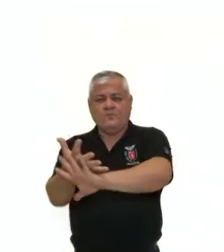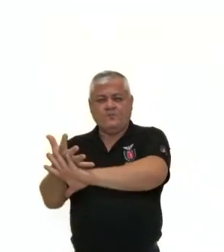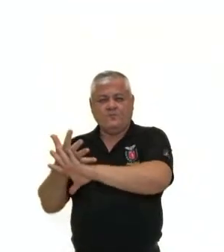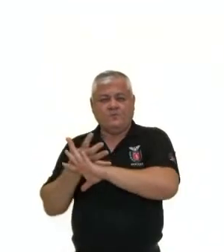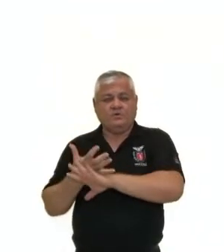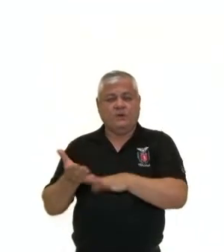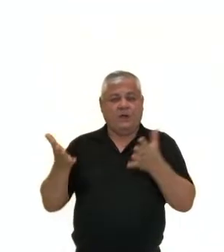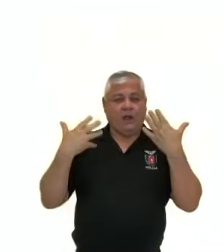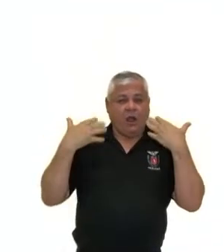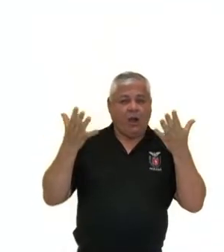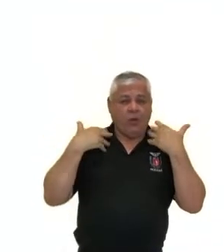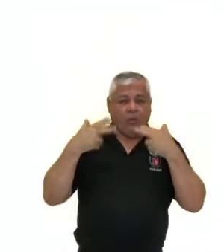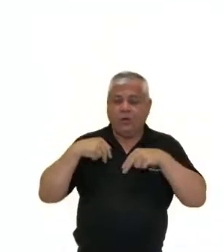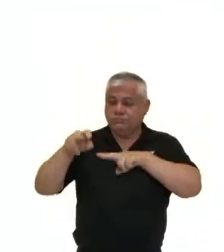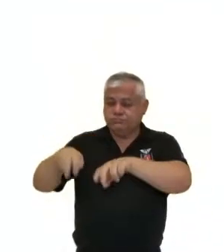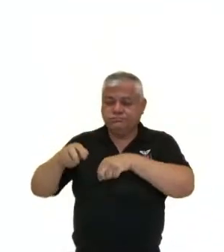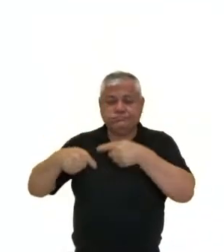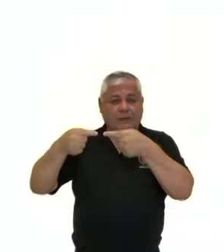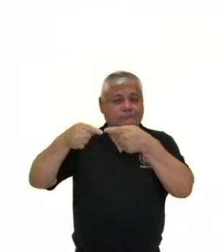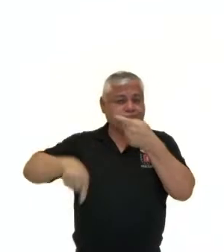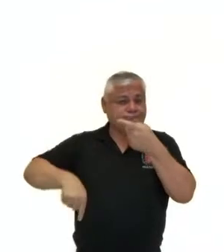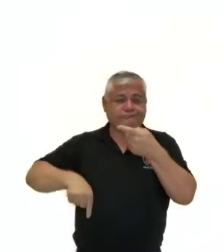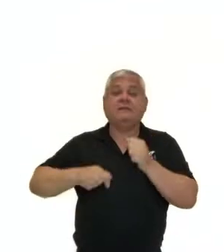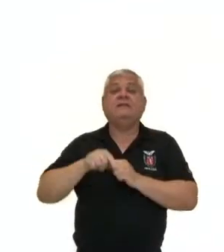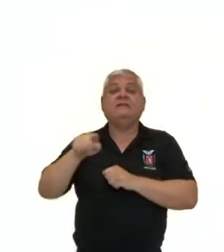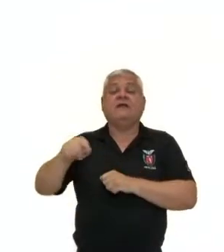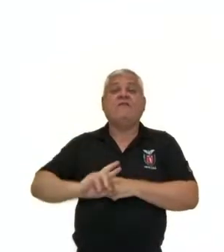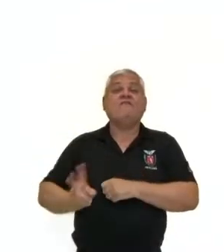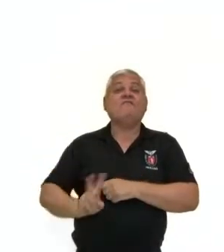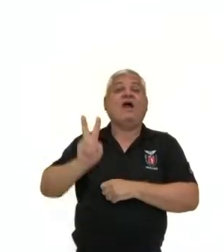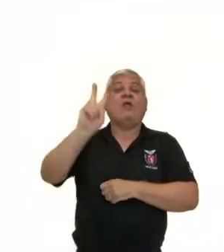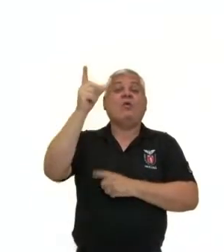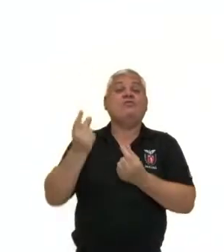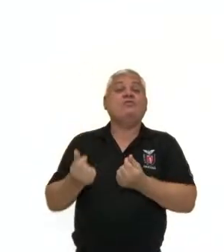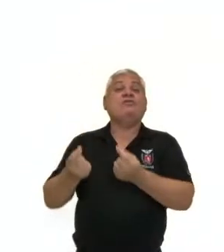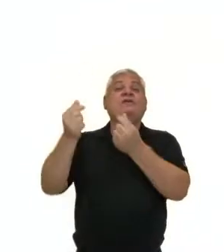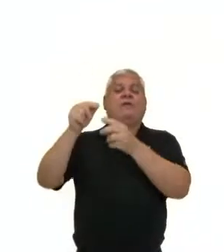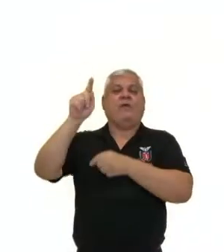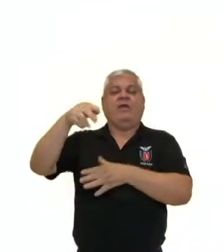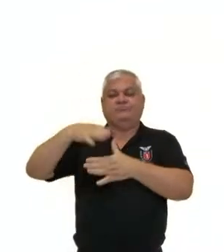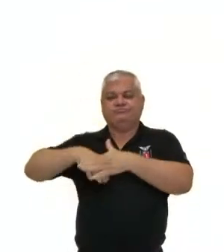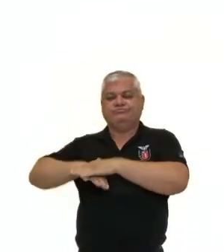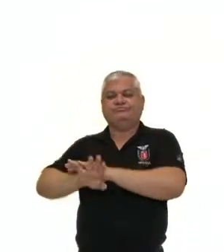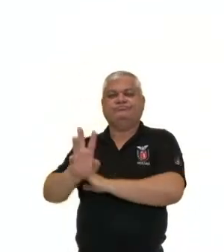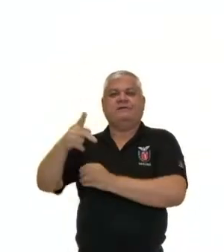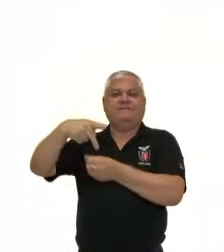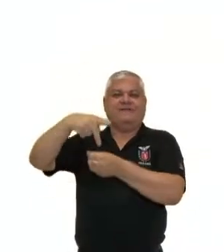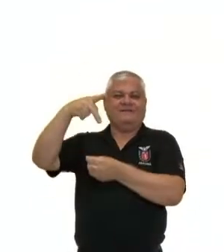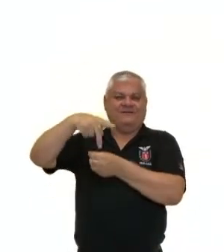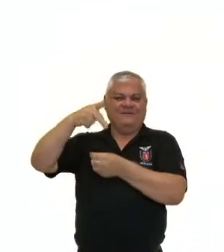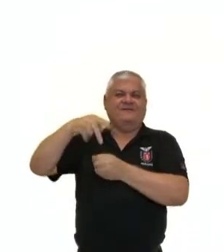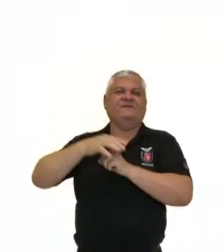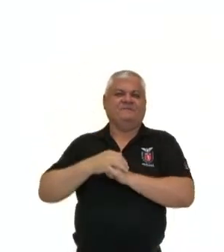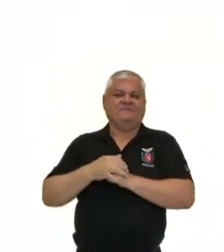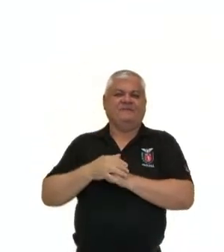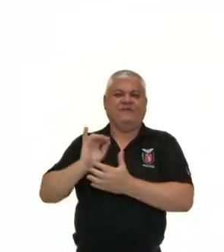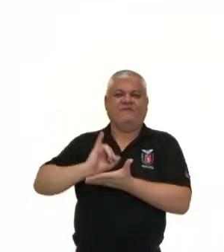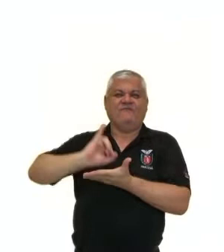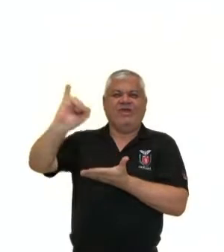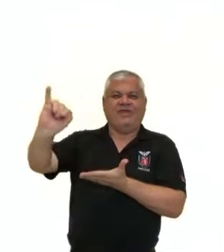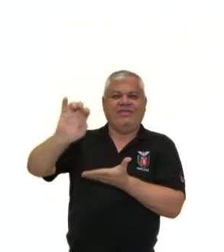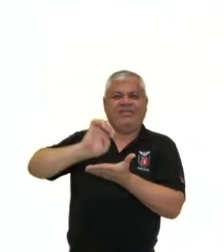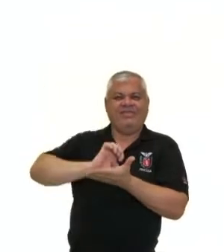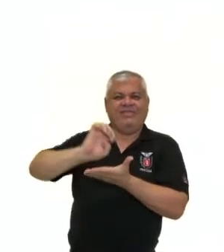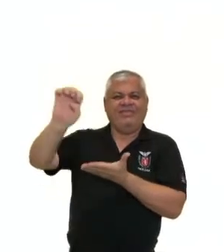adversos impróprio para agricultura a maior riqueza que eles possuem é sem dúvida o petróleo Quando falamos em exportação e importação o